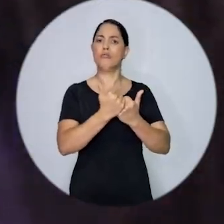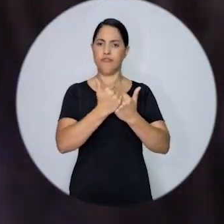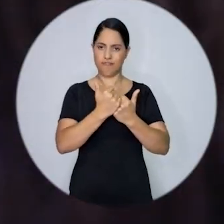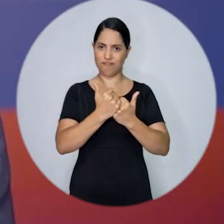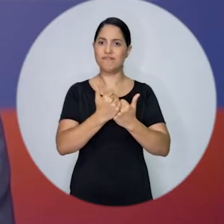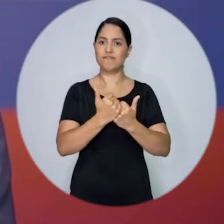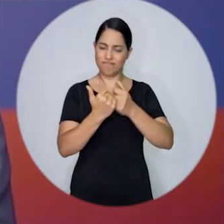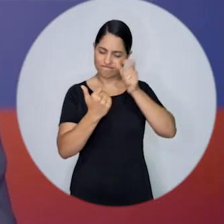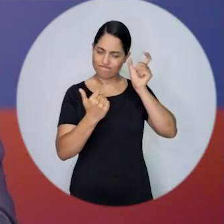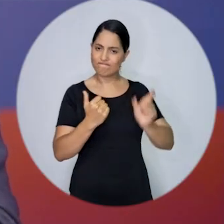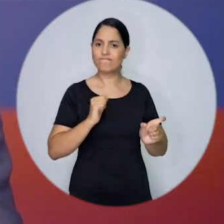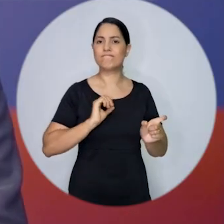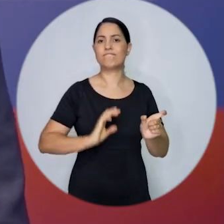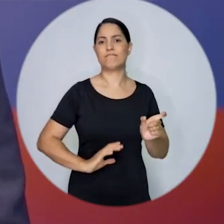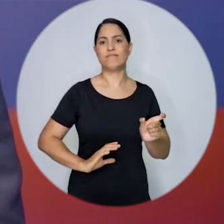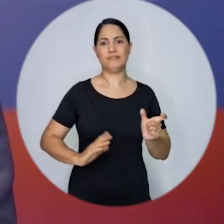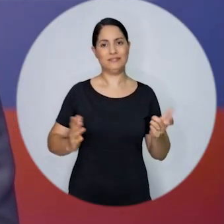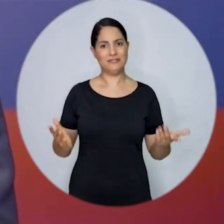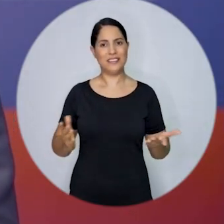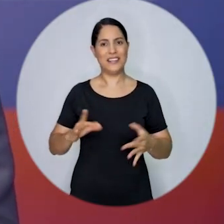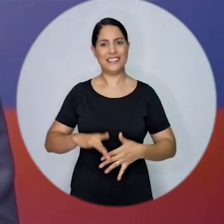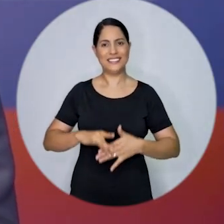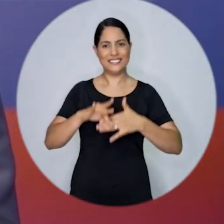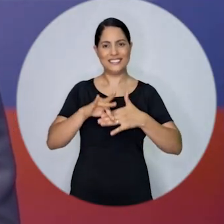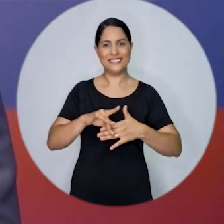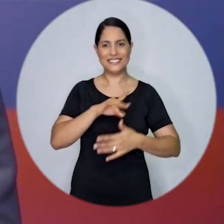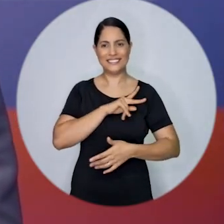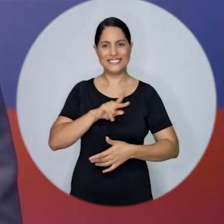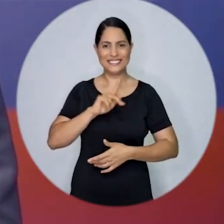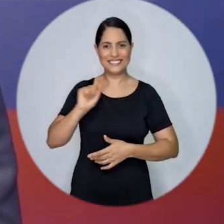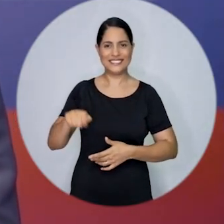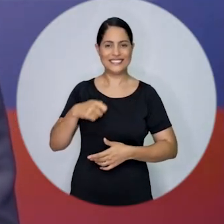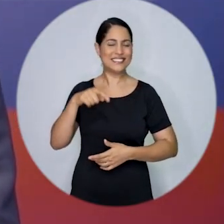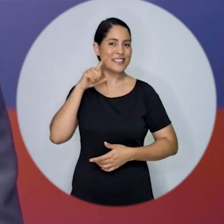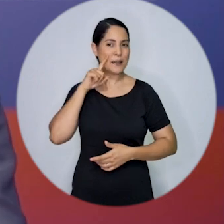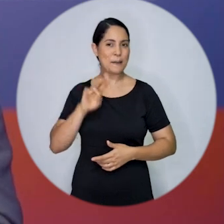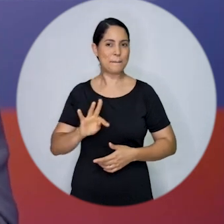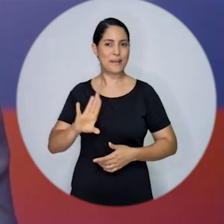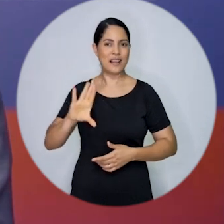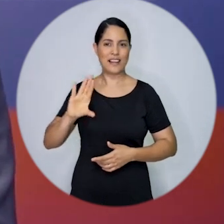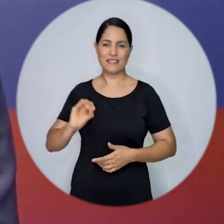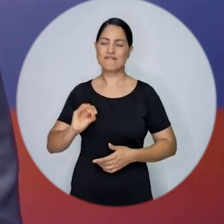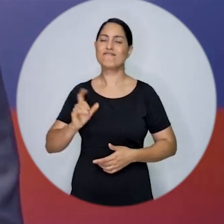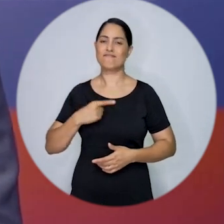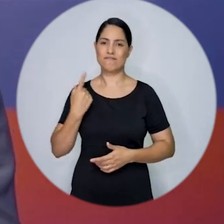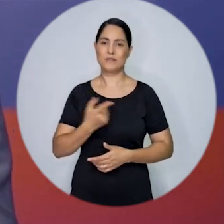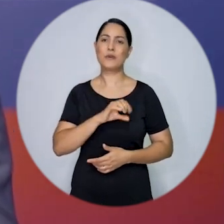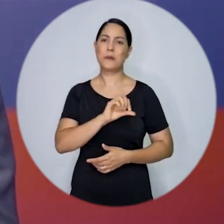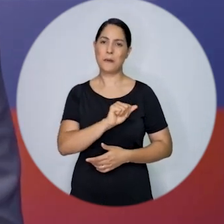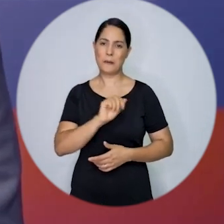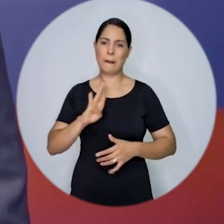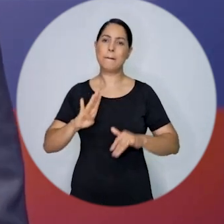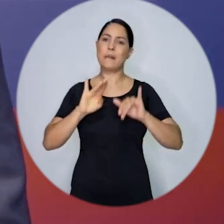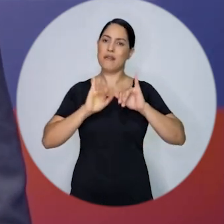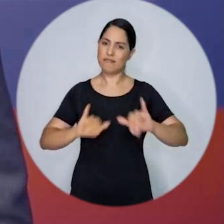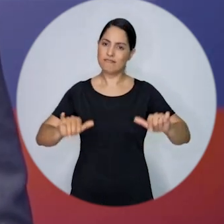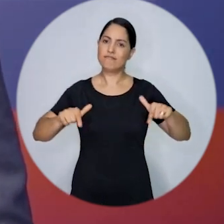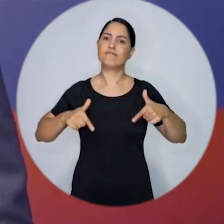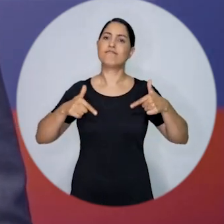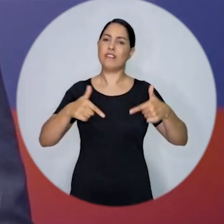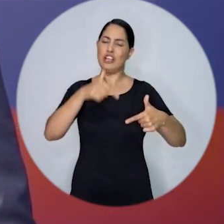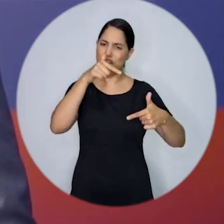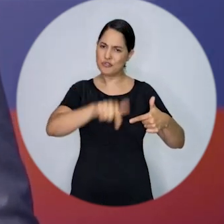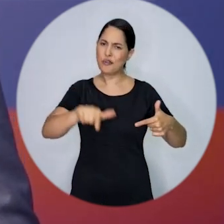cidadão brasileiro. E sob a liderança do presidente Beto Simonetti, a OAB vem reafirmando esse seu predicado